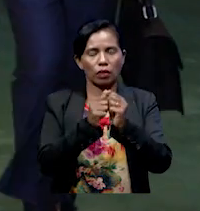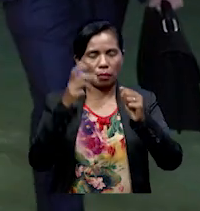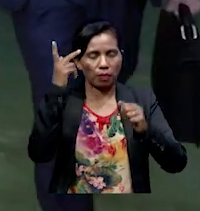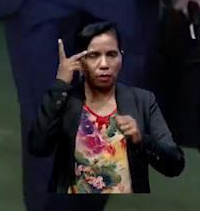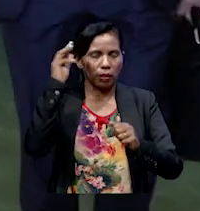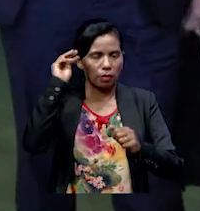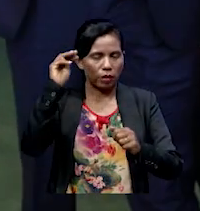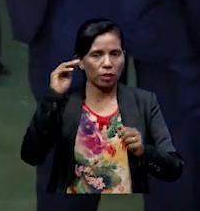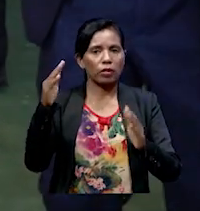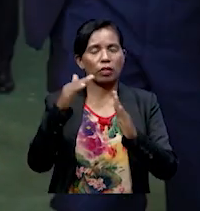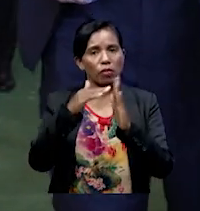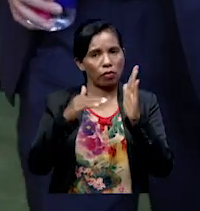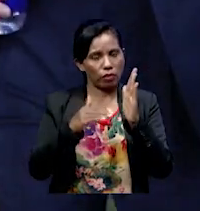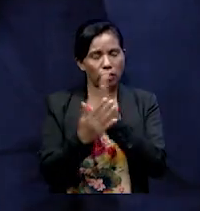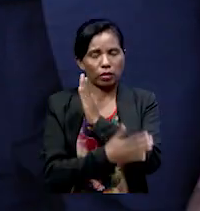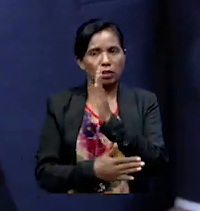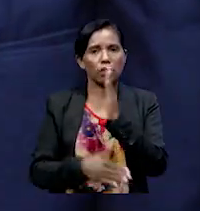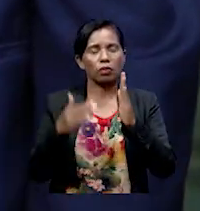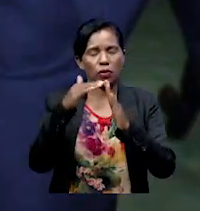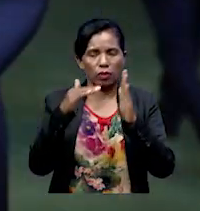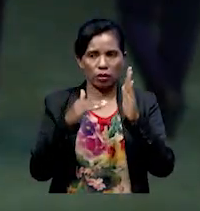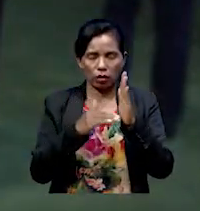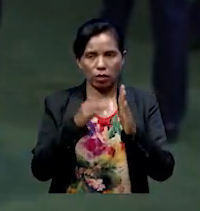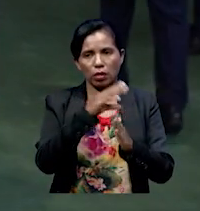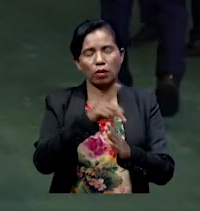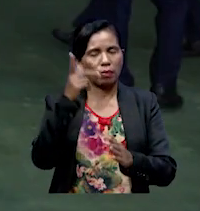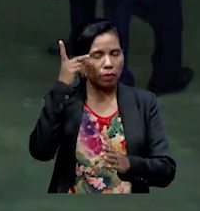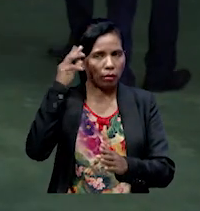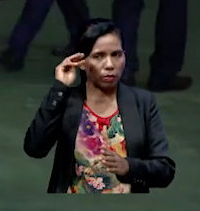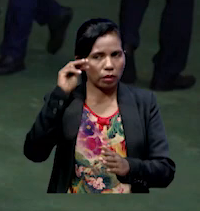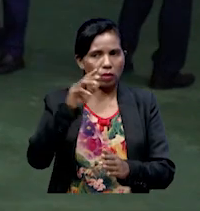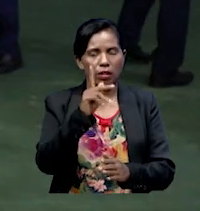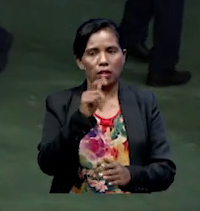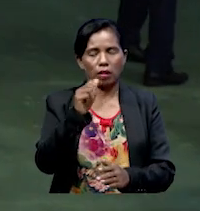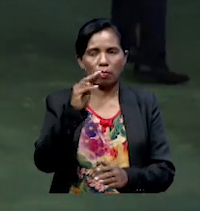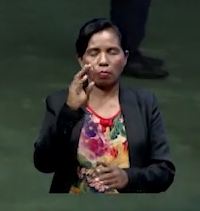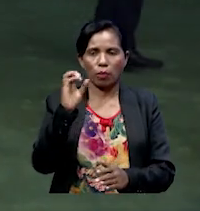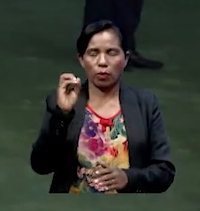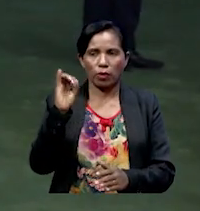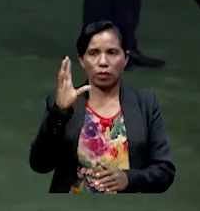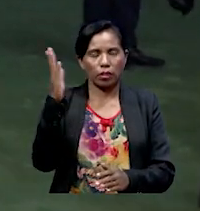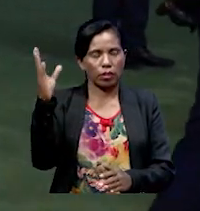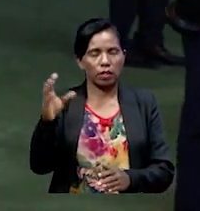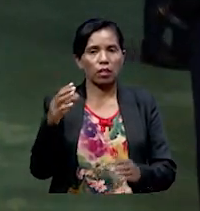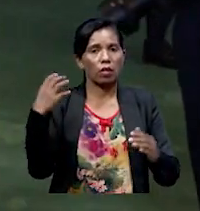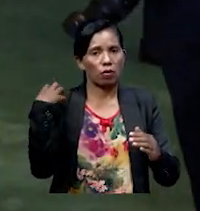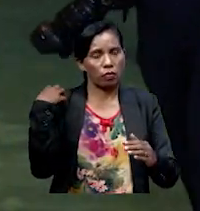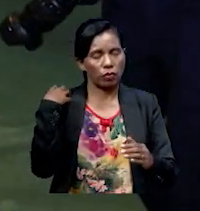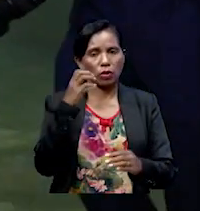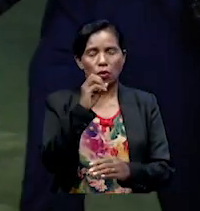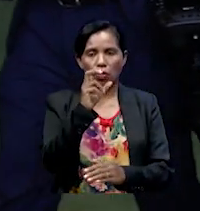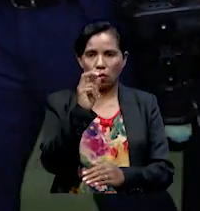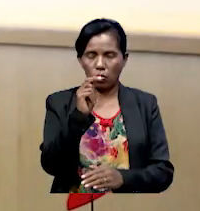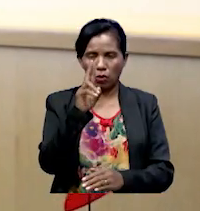Primeira-Ministra Nova Zelândia, Jacinda Ardern, no Primeiro-Ministro Cambódia, Hun Sen e a sede ONU. Encontro refere a